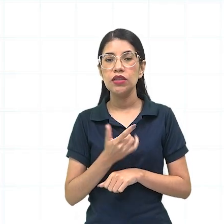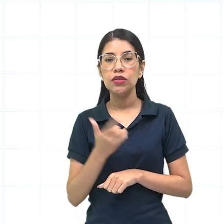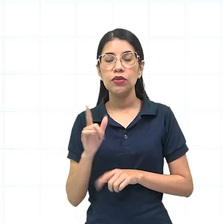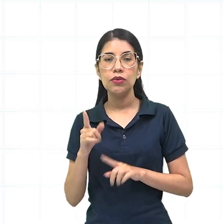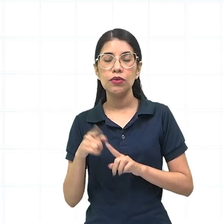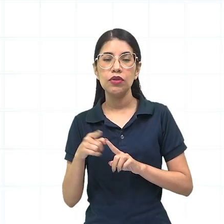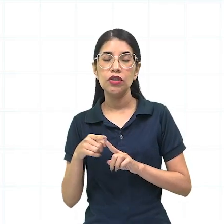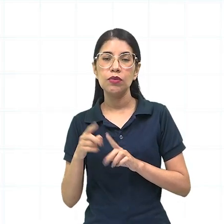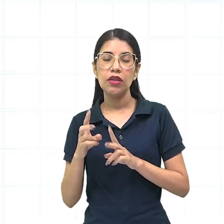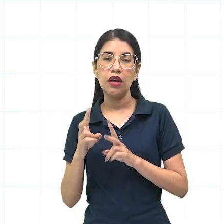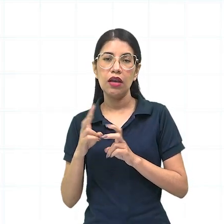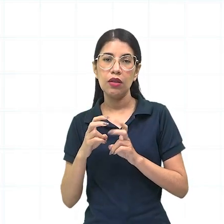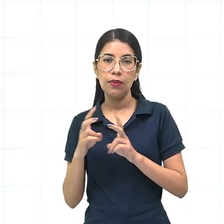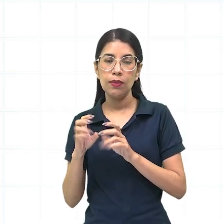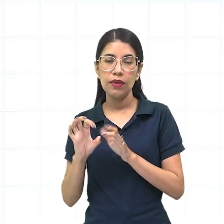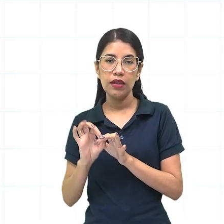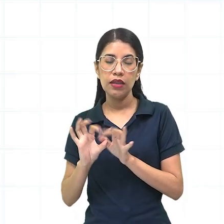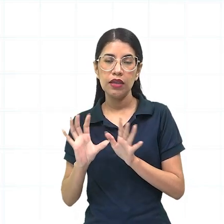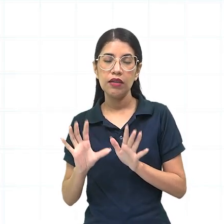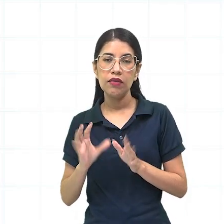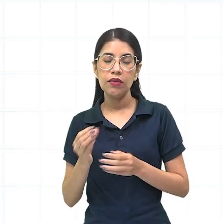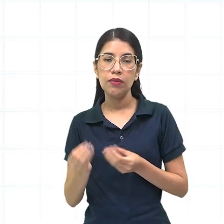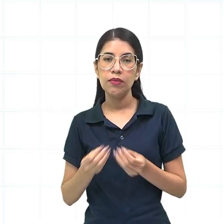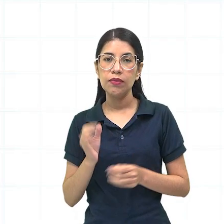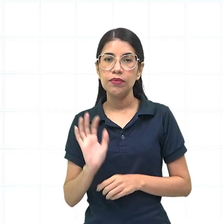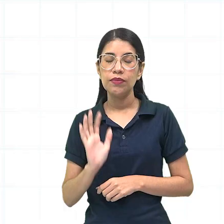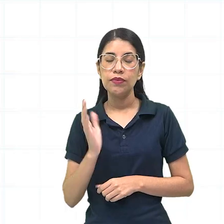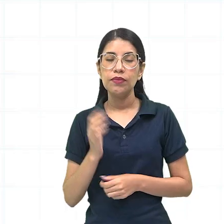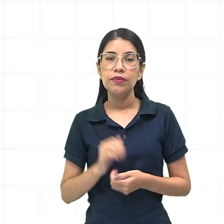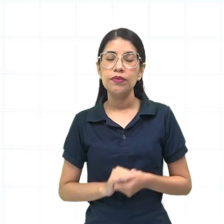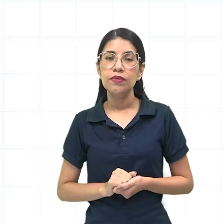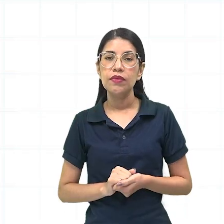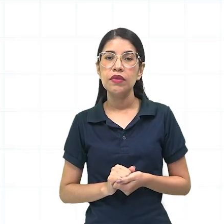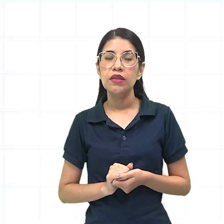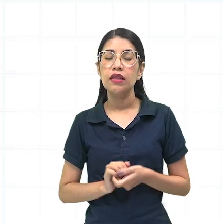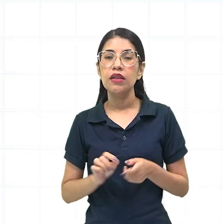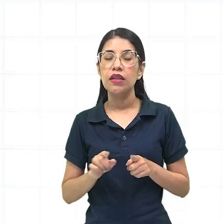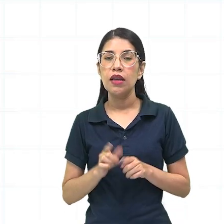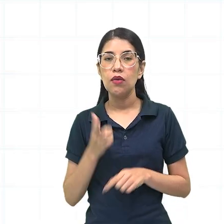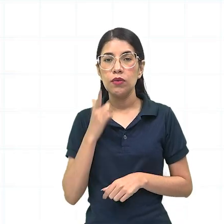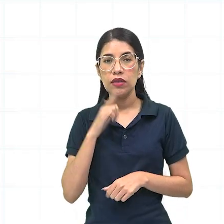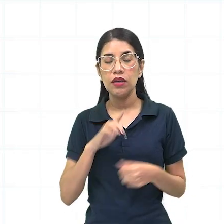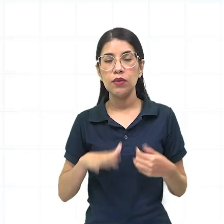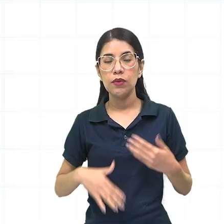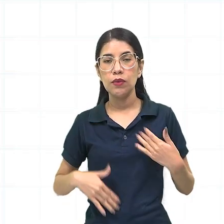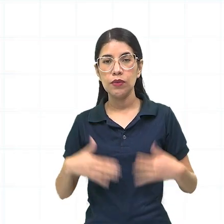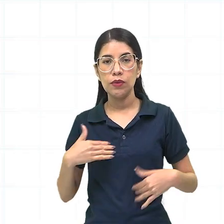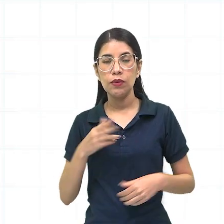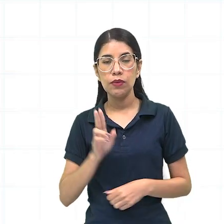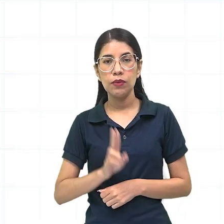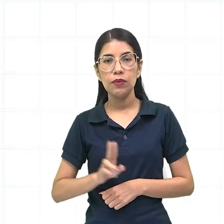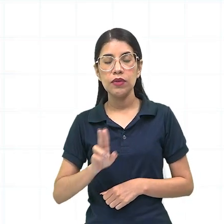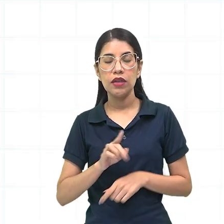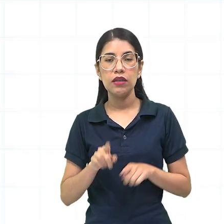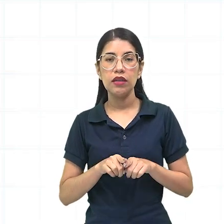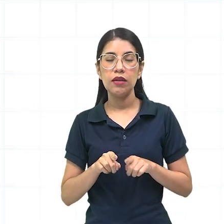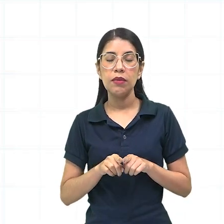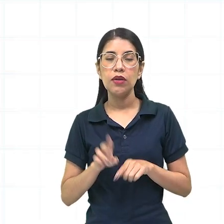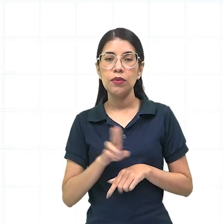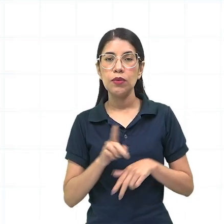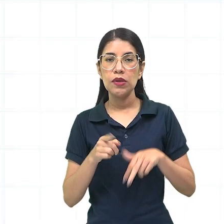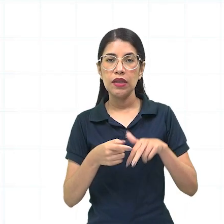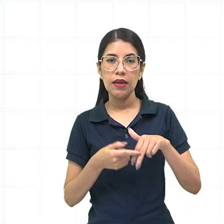livre, elas, além de acessarem o tronco, né, então os lutadores utilizam também muito